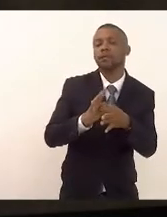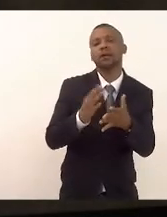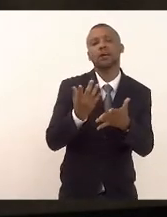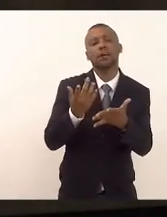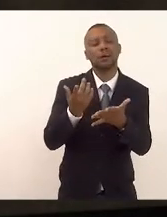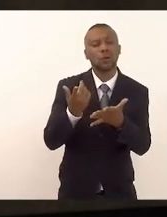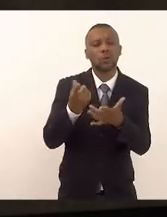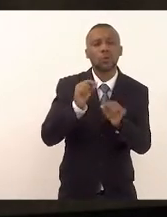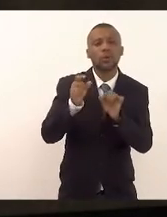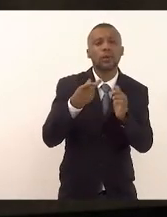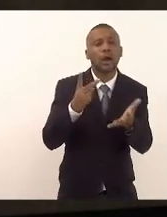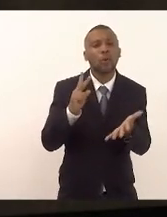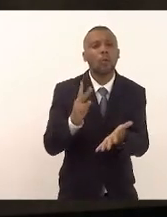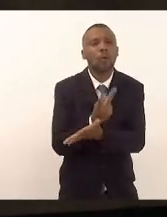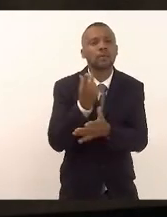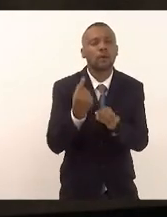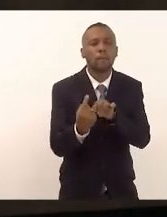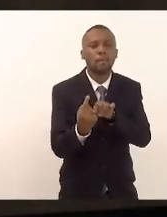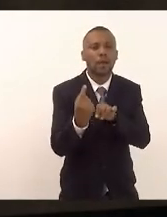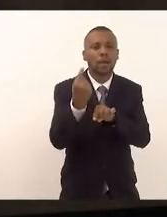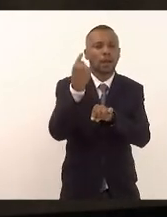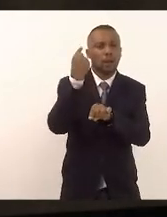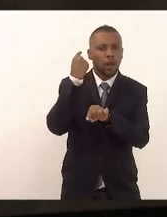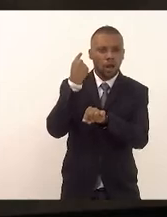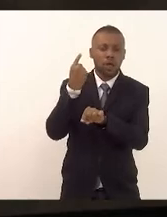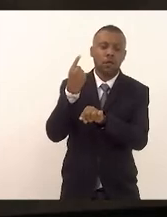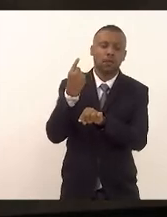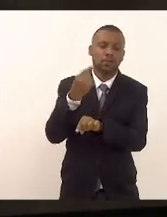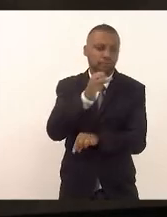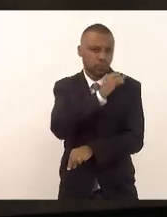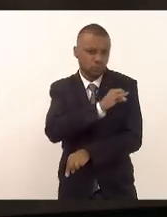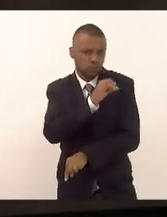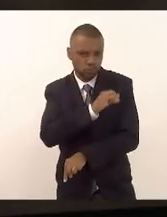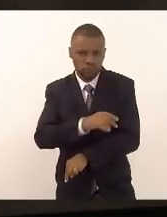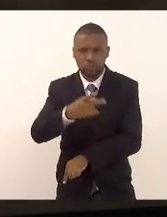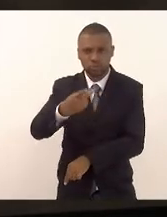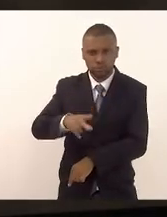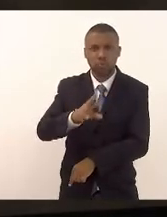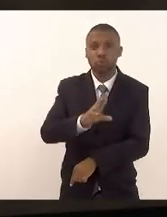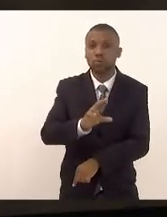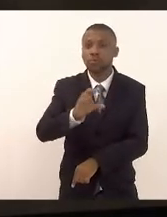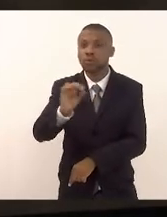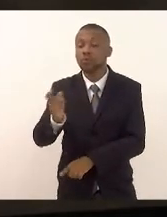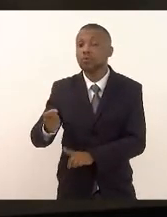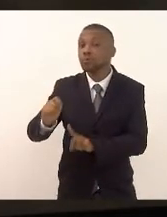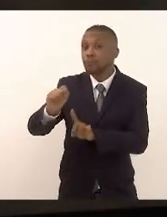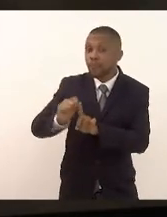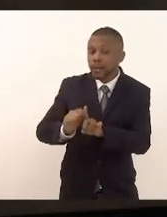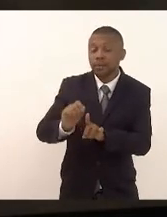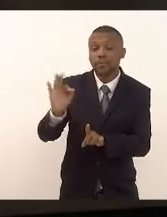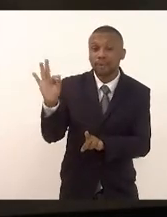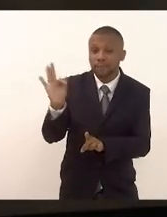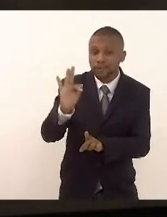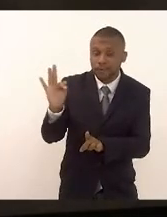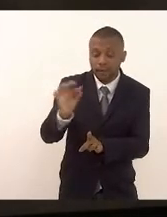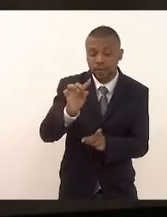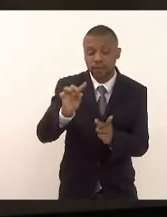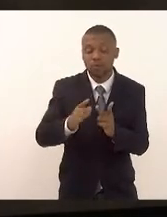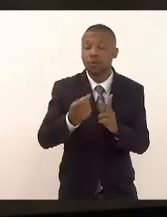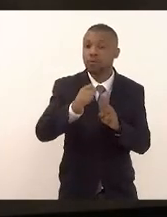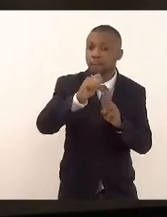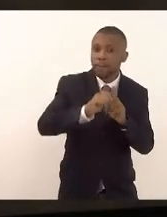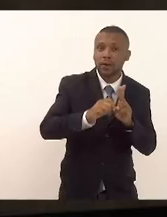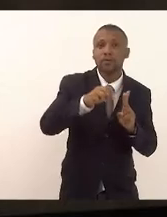últimas calamidades acontecidas no estado do Rio de Janeiro no mês de fevereiro e